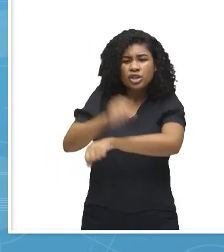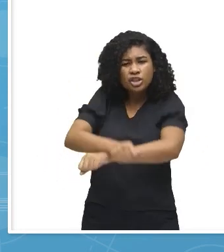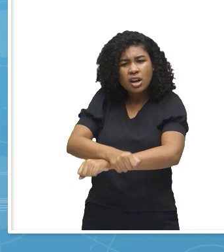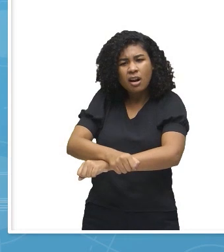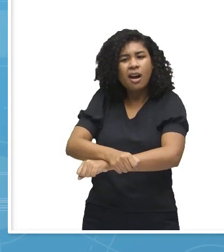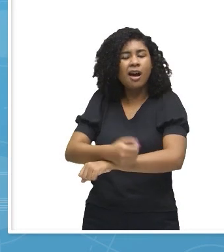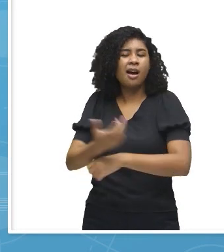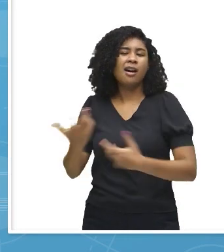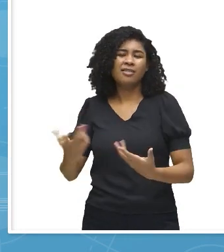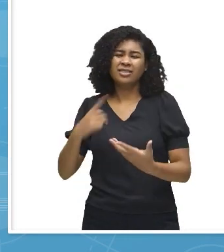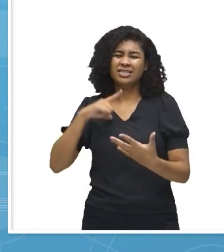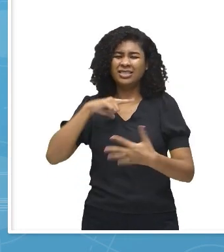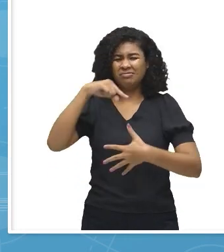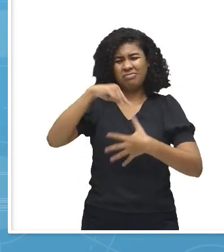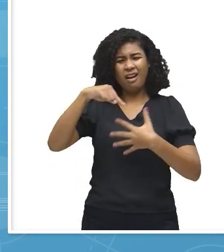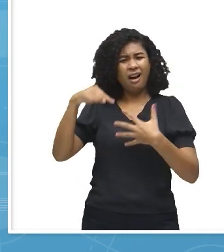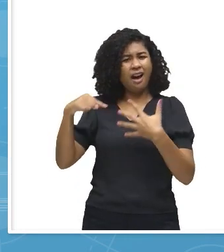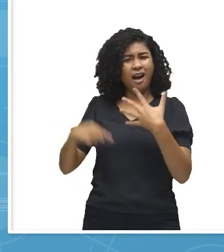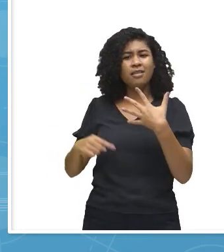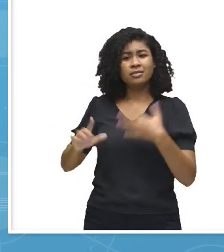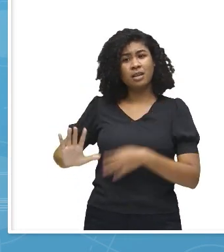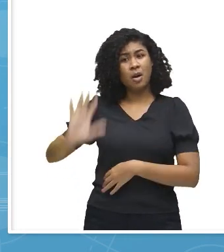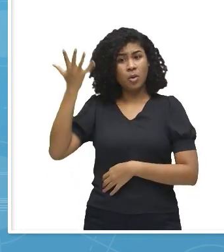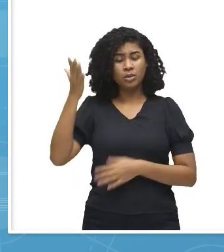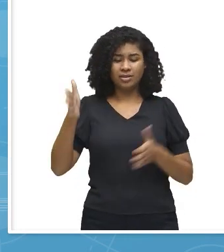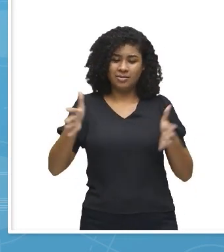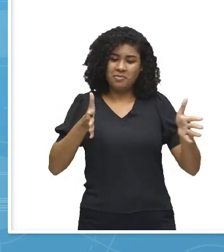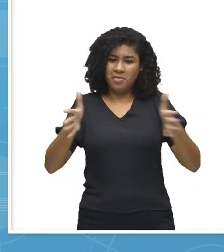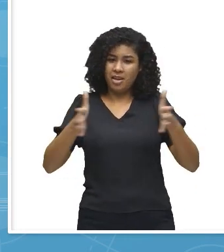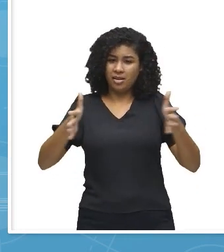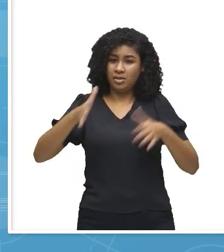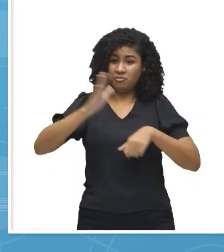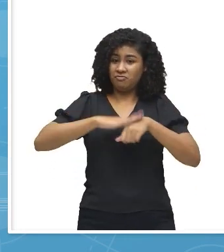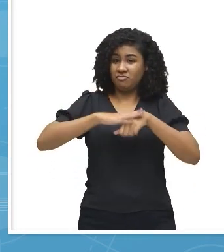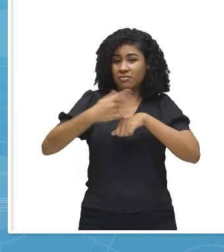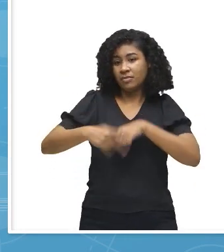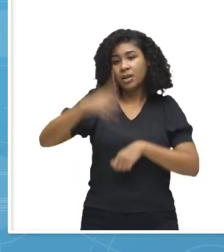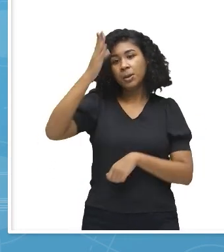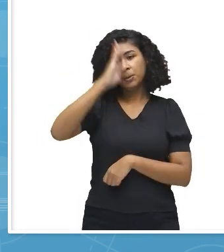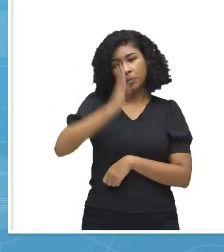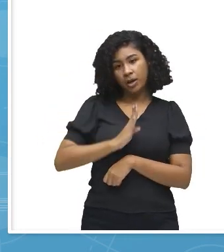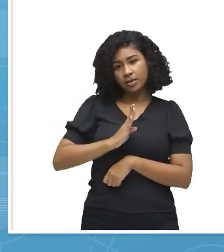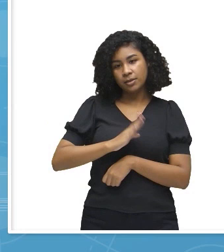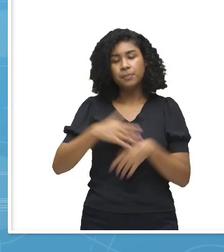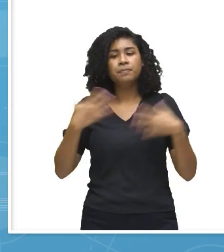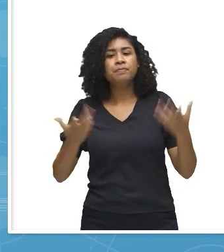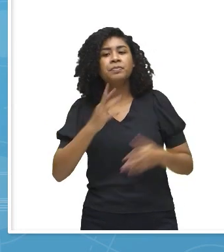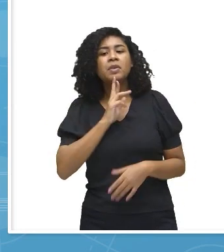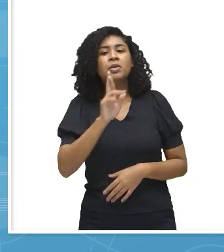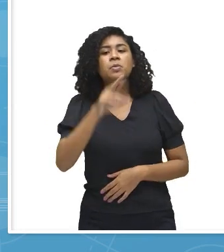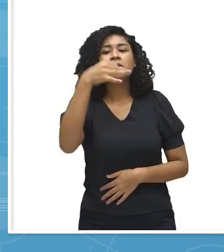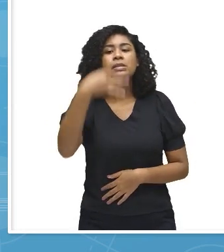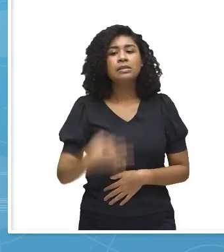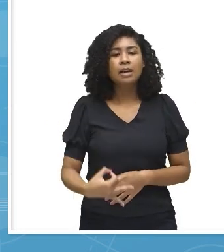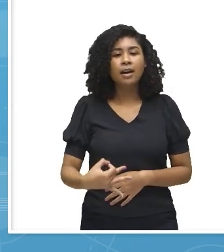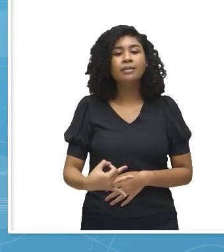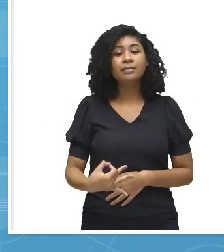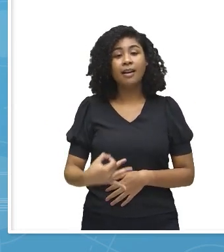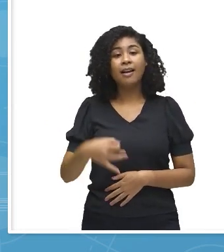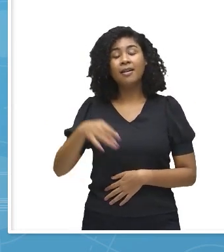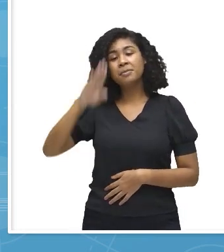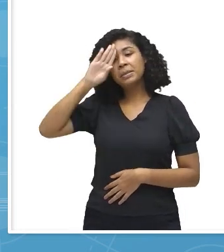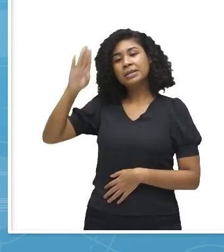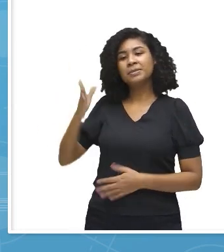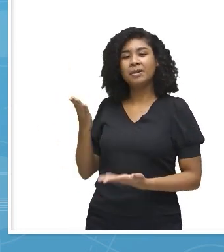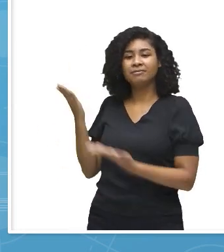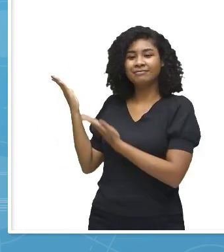que ocorreram durante esse período aqui no Brasil. Então, a resposta correta aí com relação a essas duas atividades é a